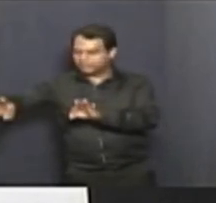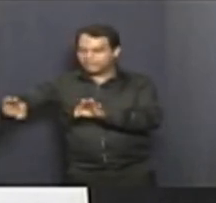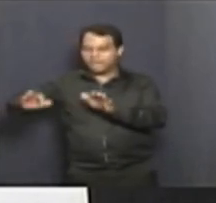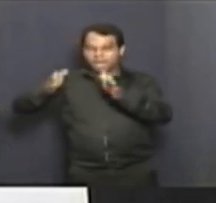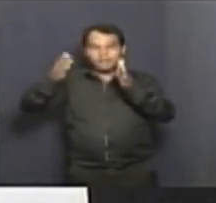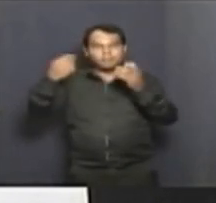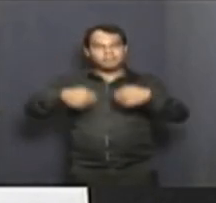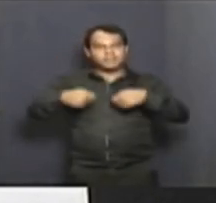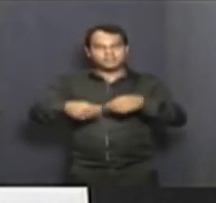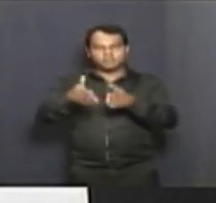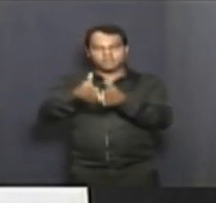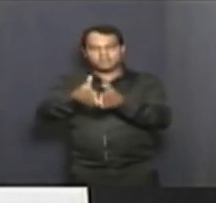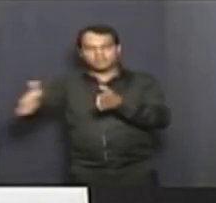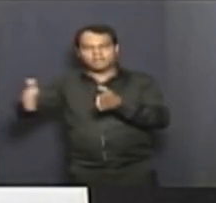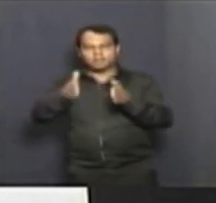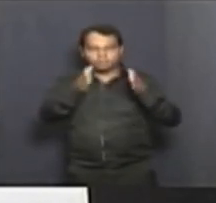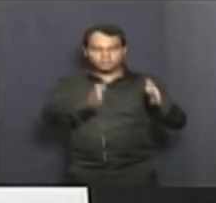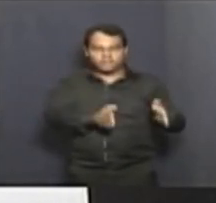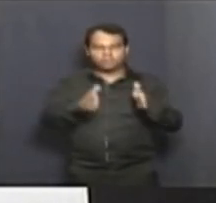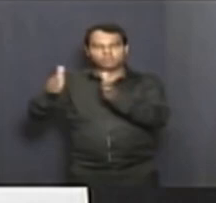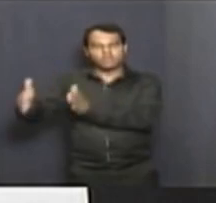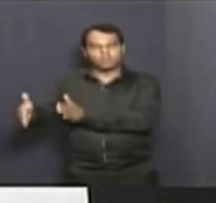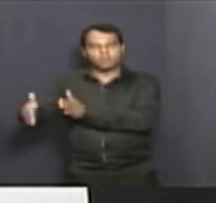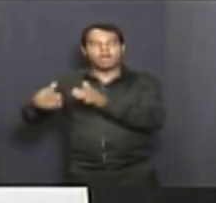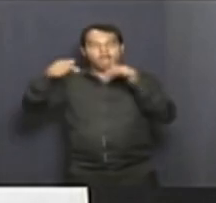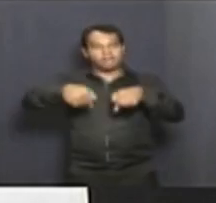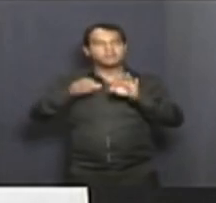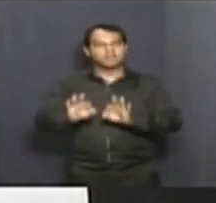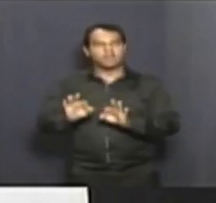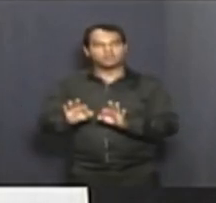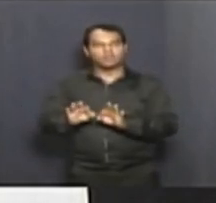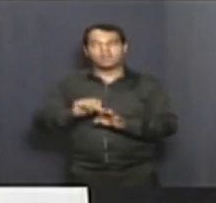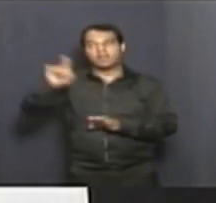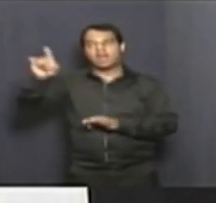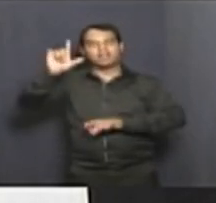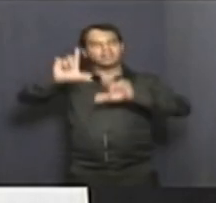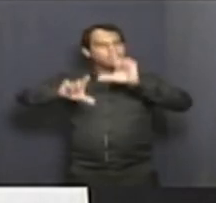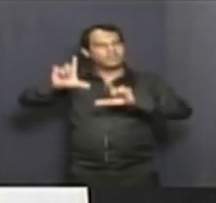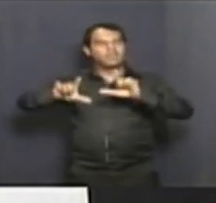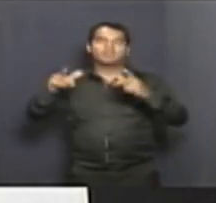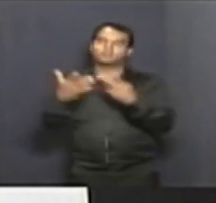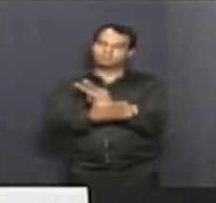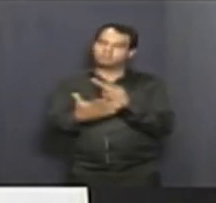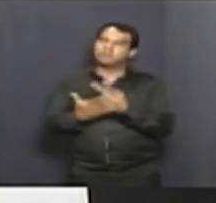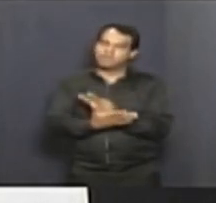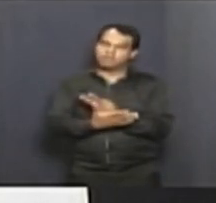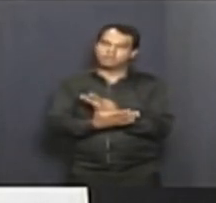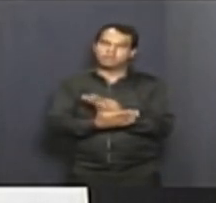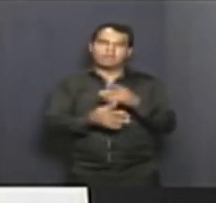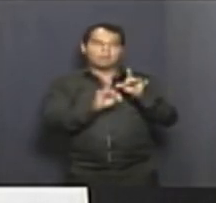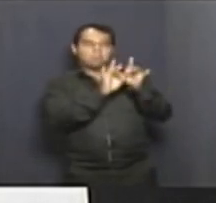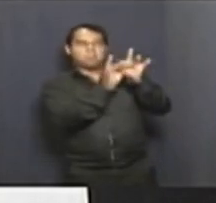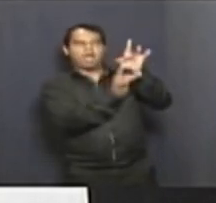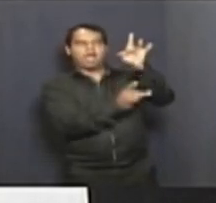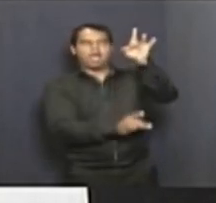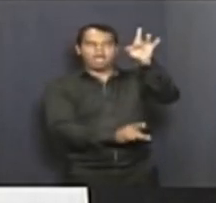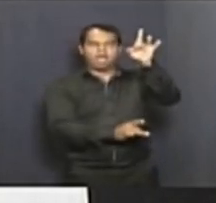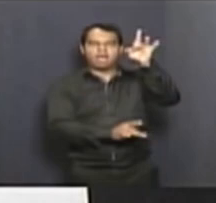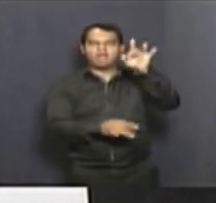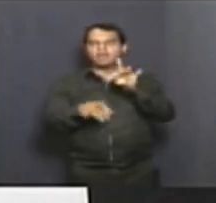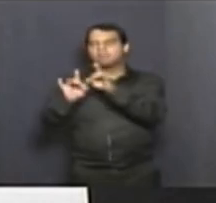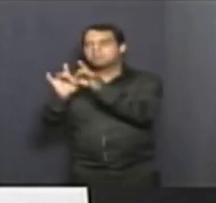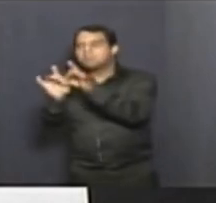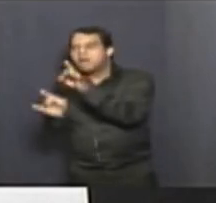na televisão eu volto a repetir a propaganda é feita com desigualdade a legislação eleitoral protege